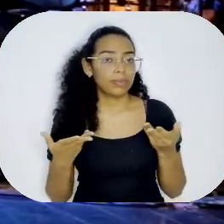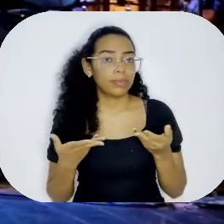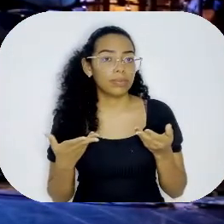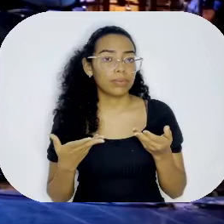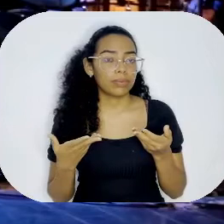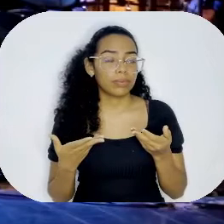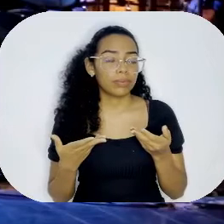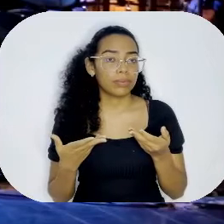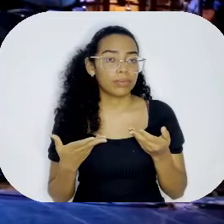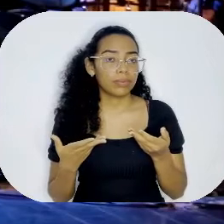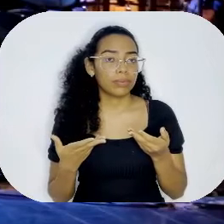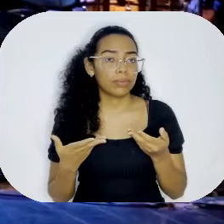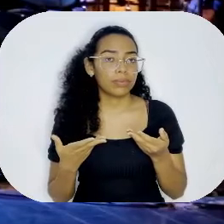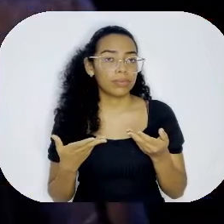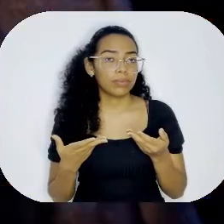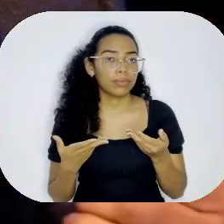Agora,